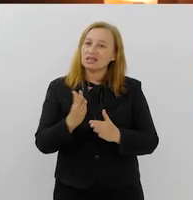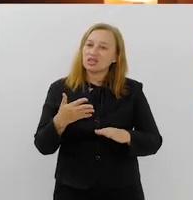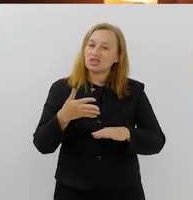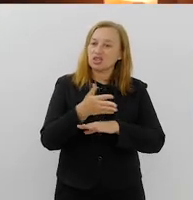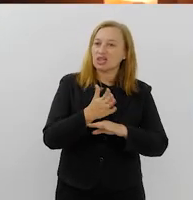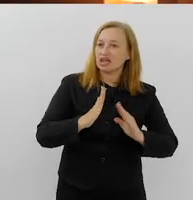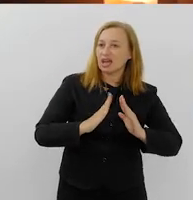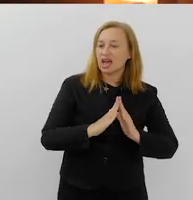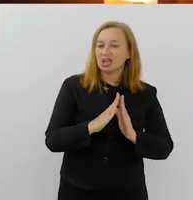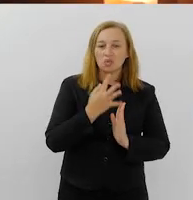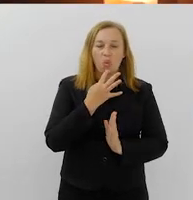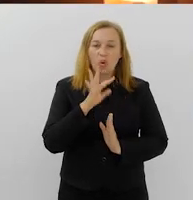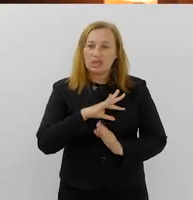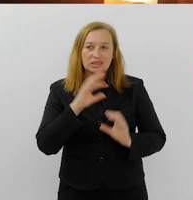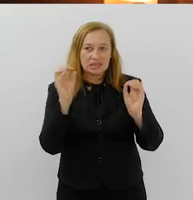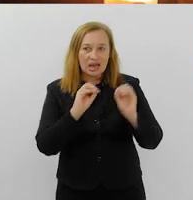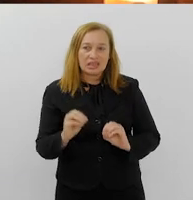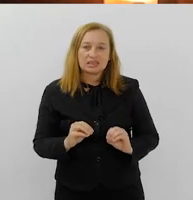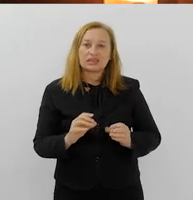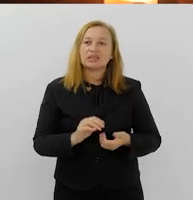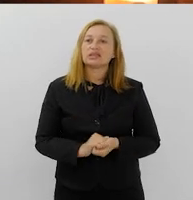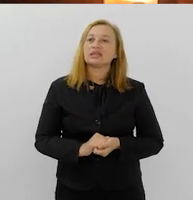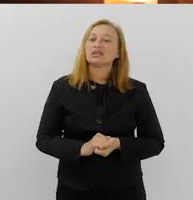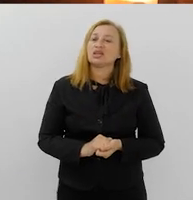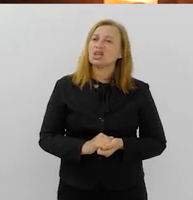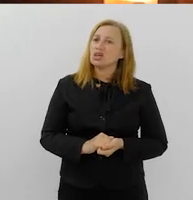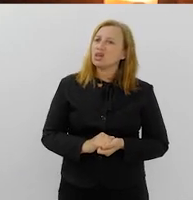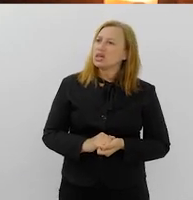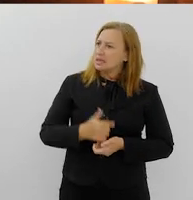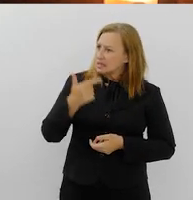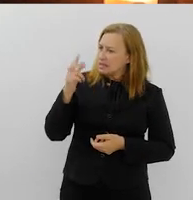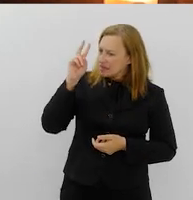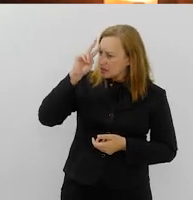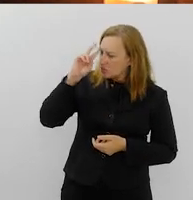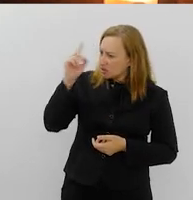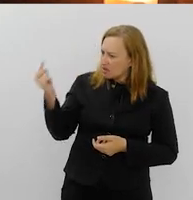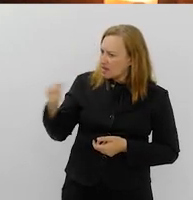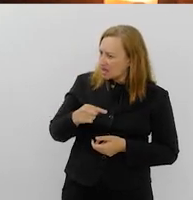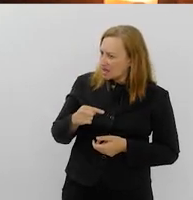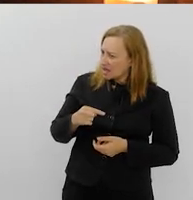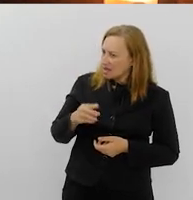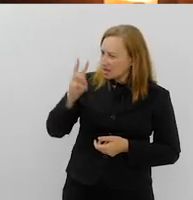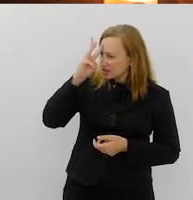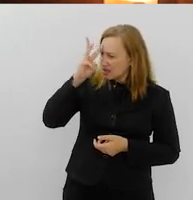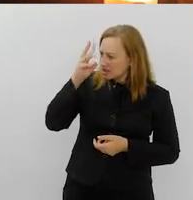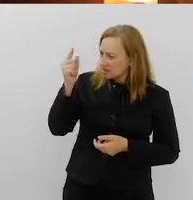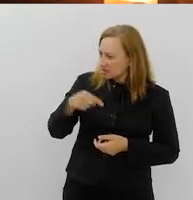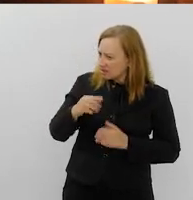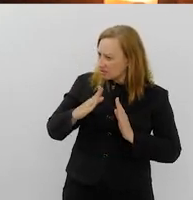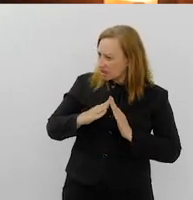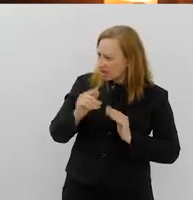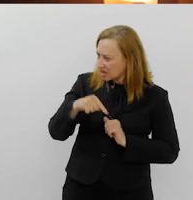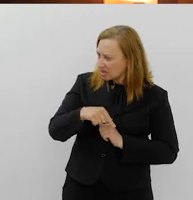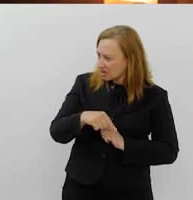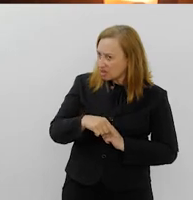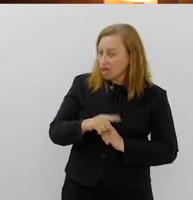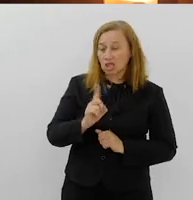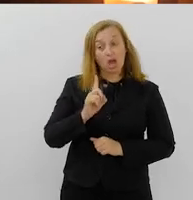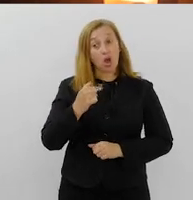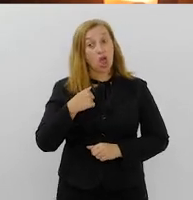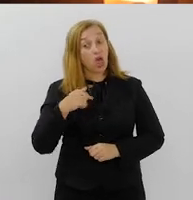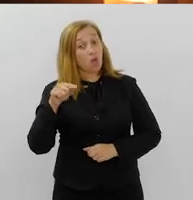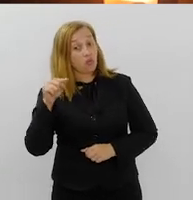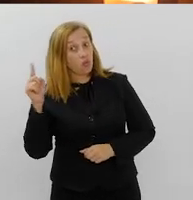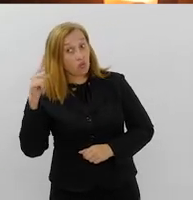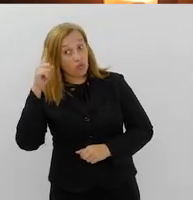casa, não conhecem, né? E aí... Não, segunda você vem aqui, terça você mora aqui, você... Não, eu